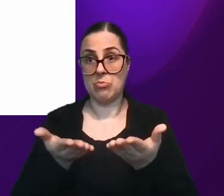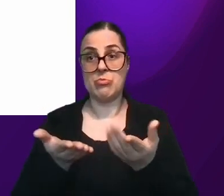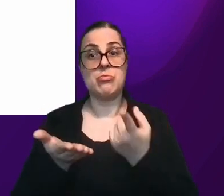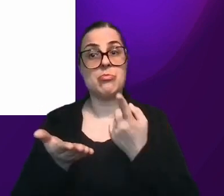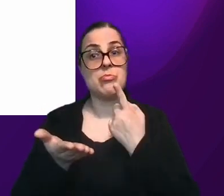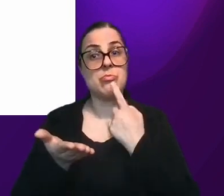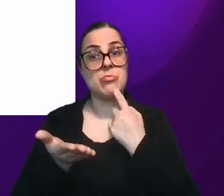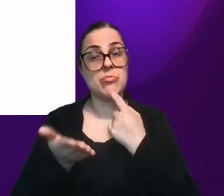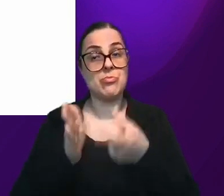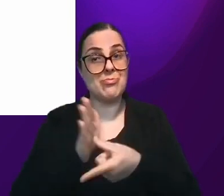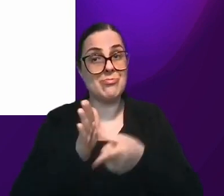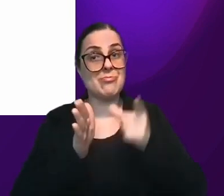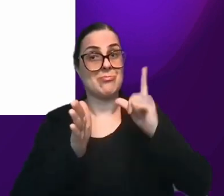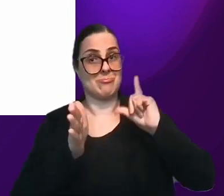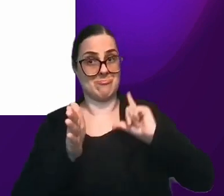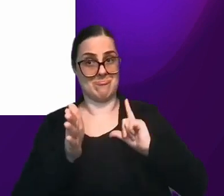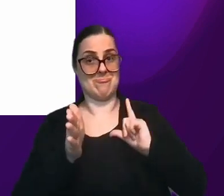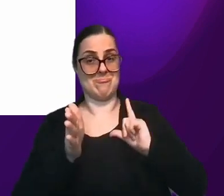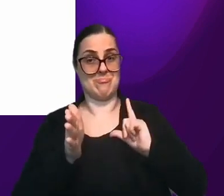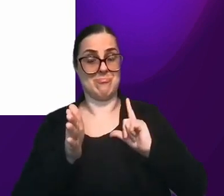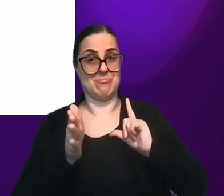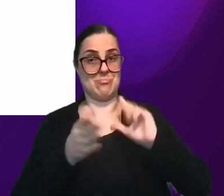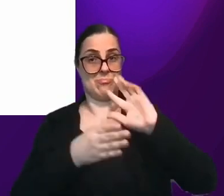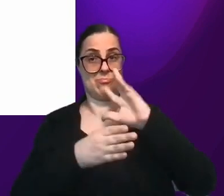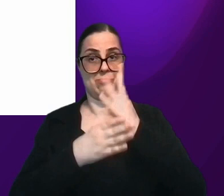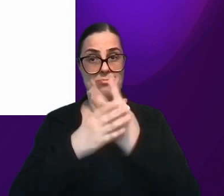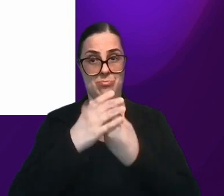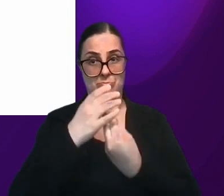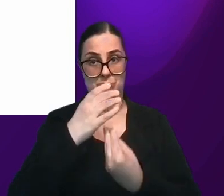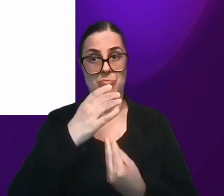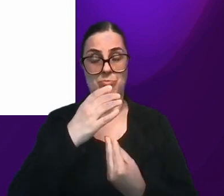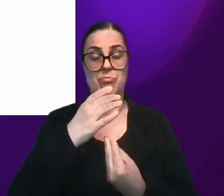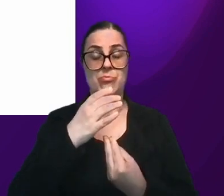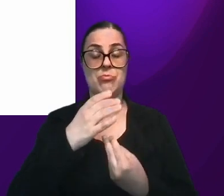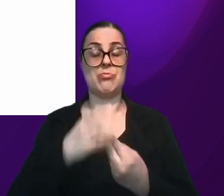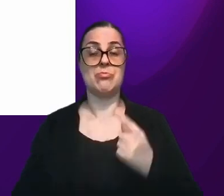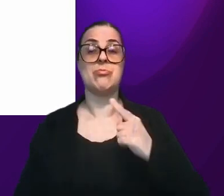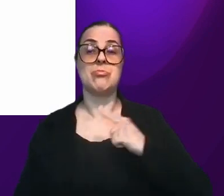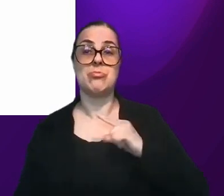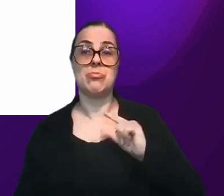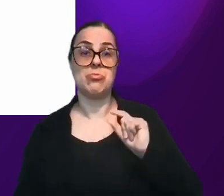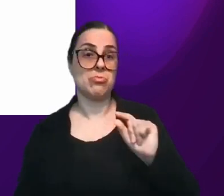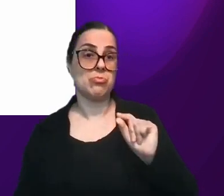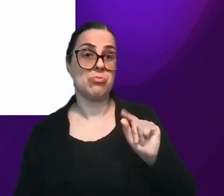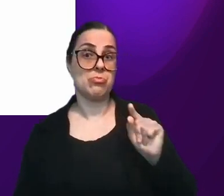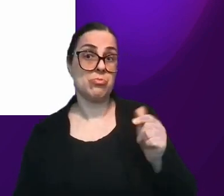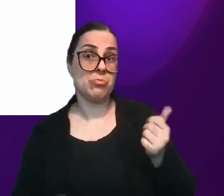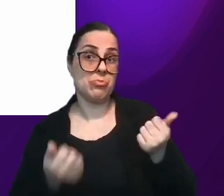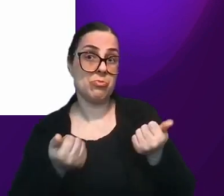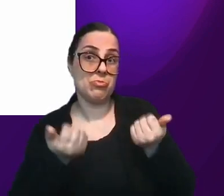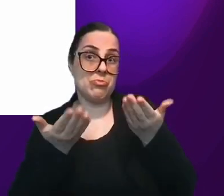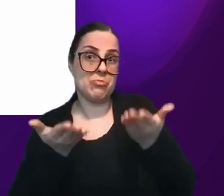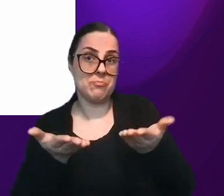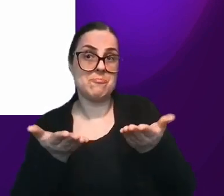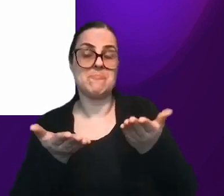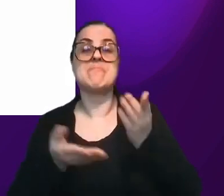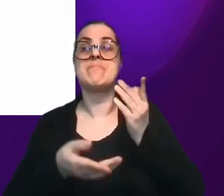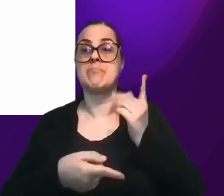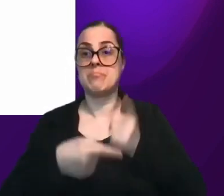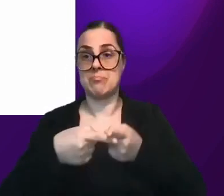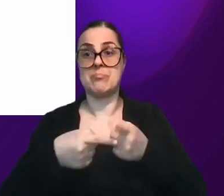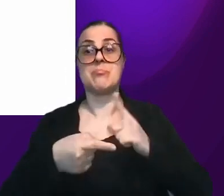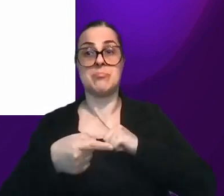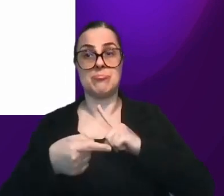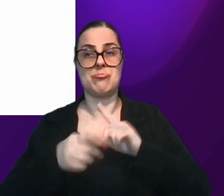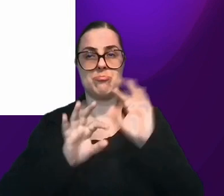antes do hemofiltro, né, você teria essa oferta aqui. Obviamente, havia um reajuste no